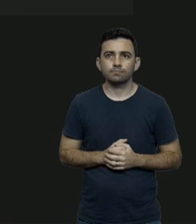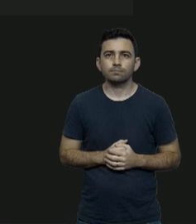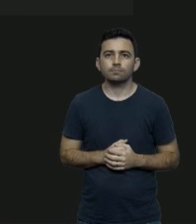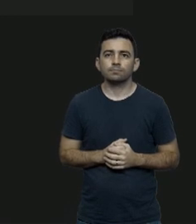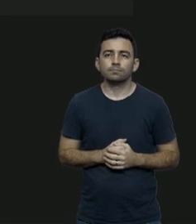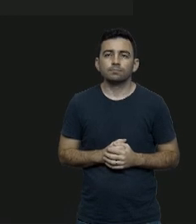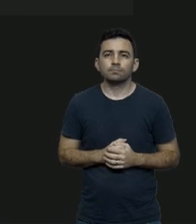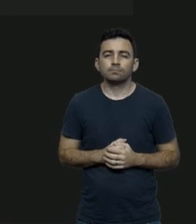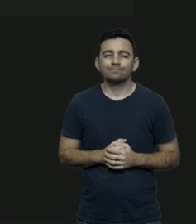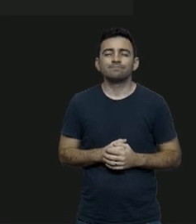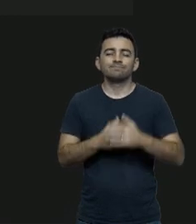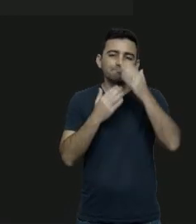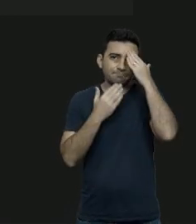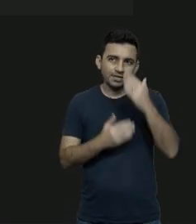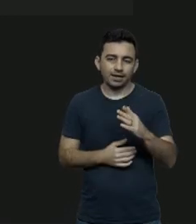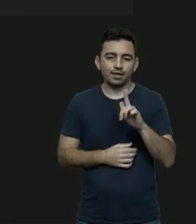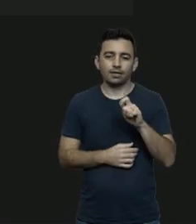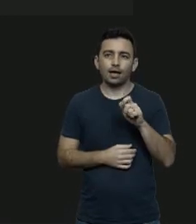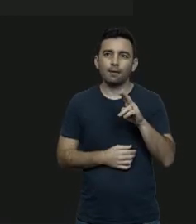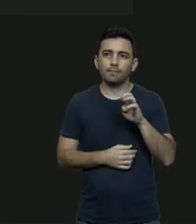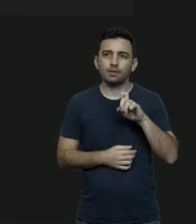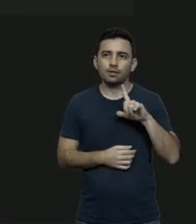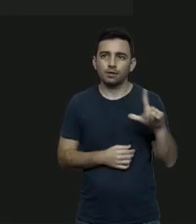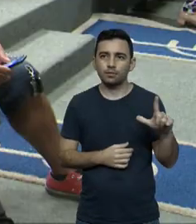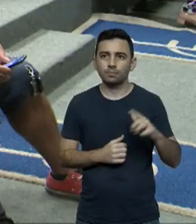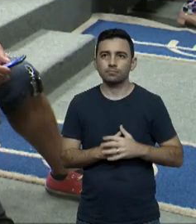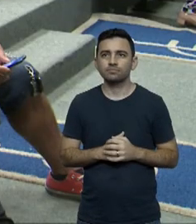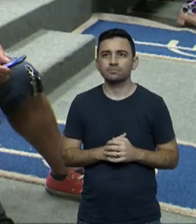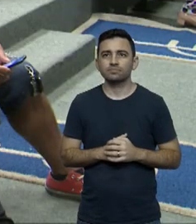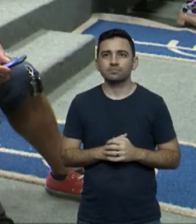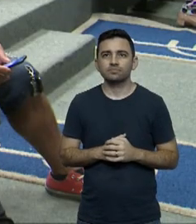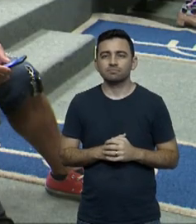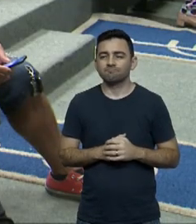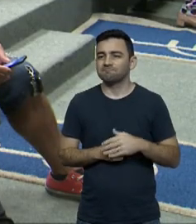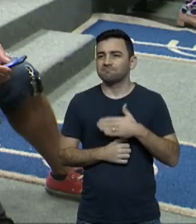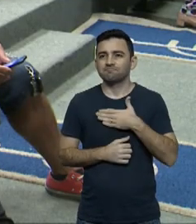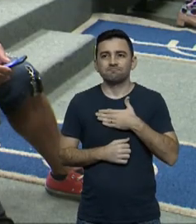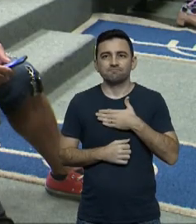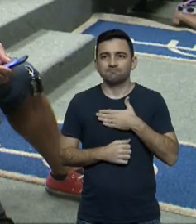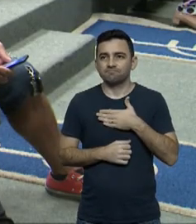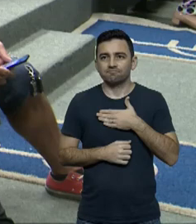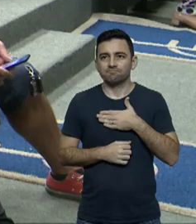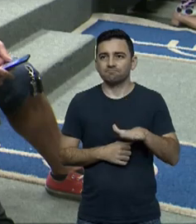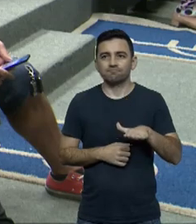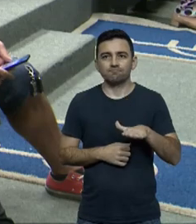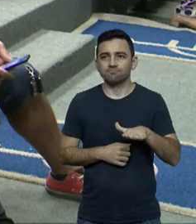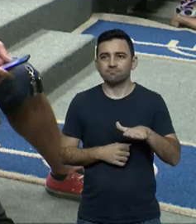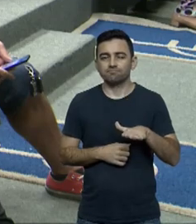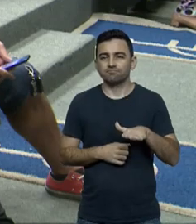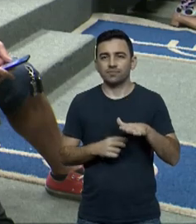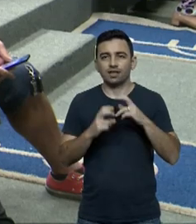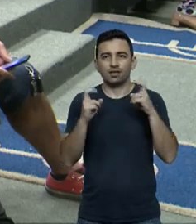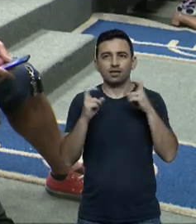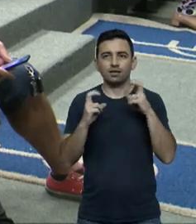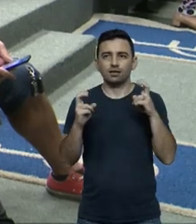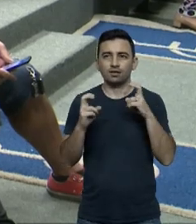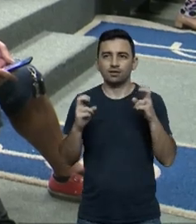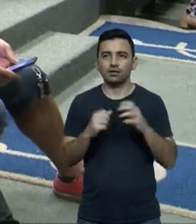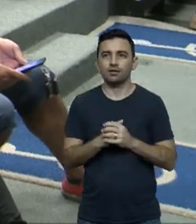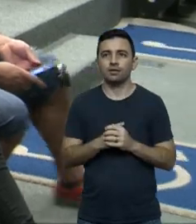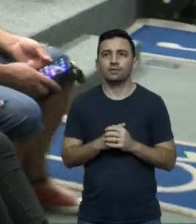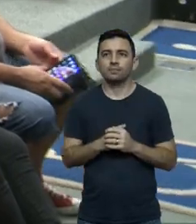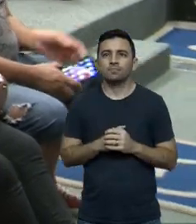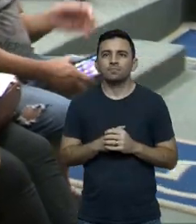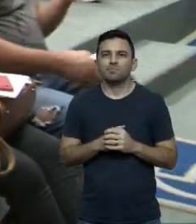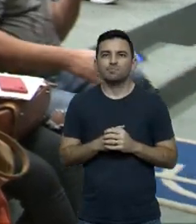obrigada a Gabriel pela sua manifestação eu quero solicitar